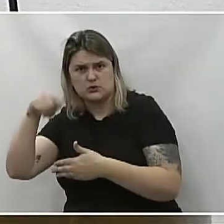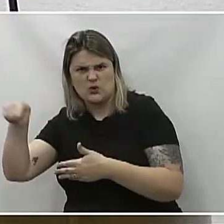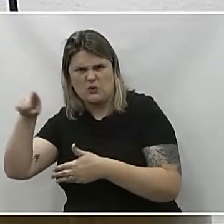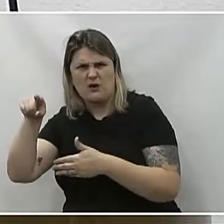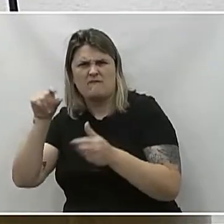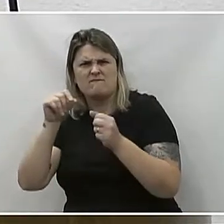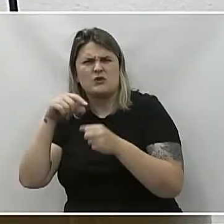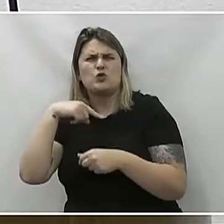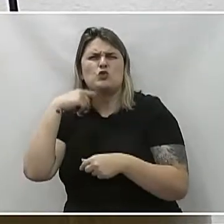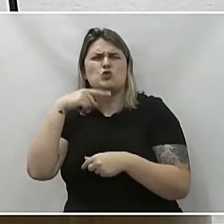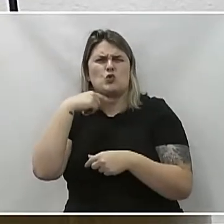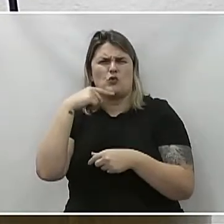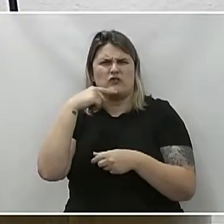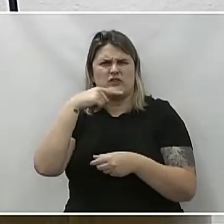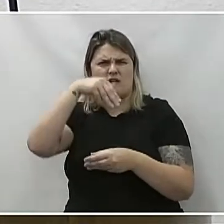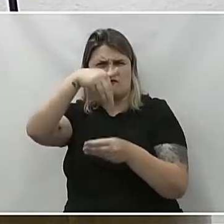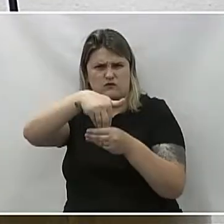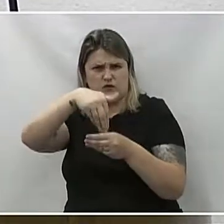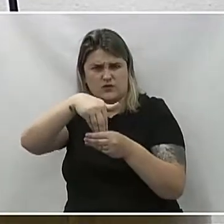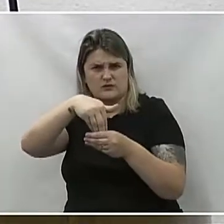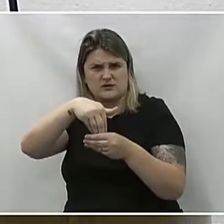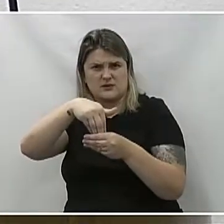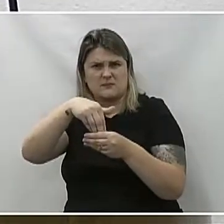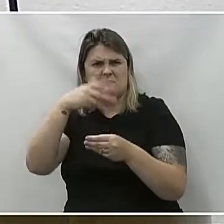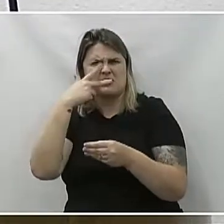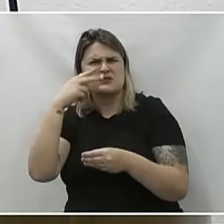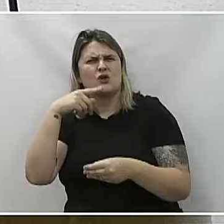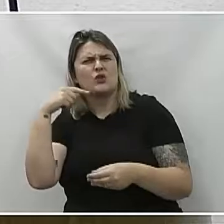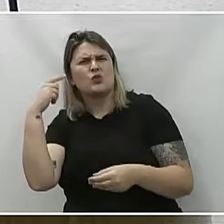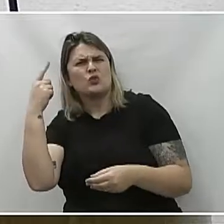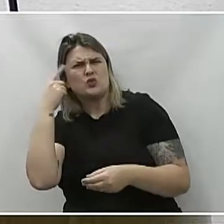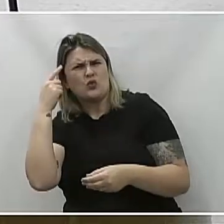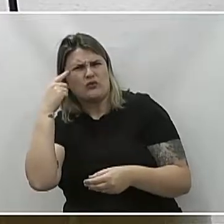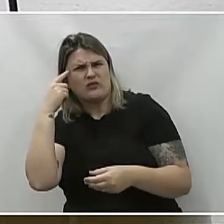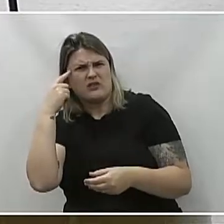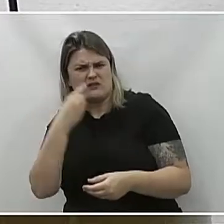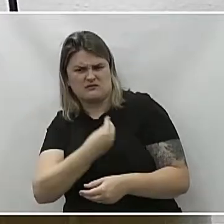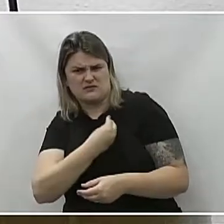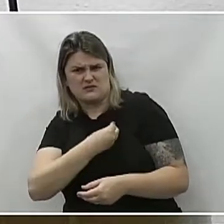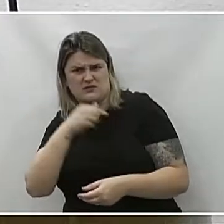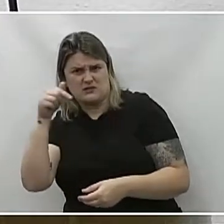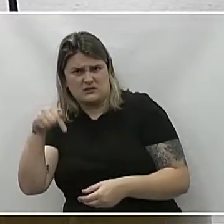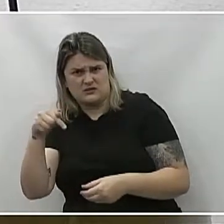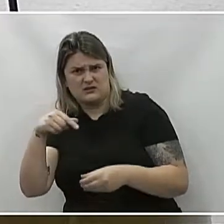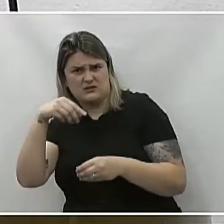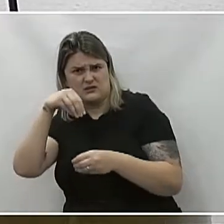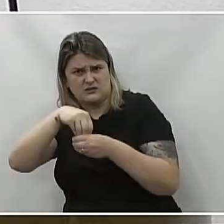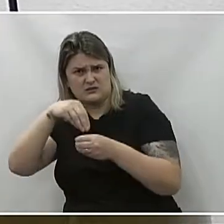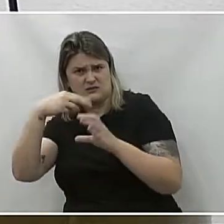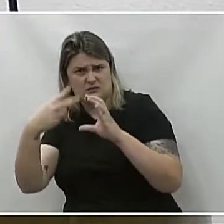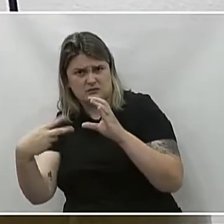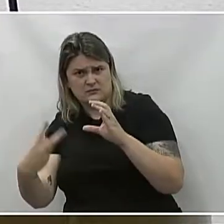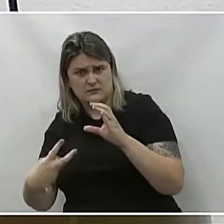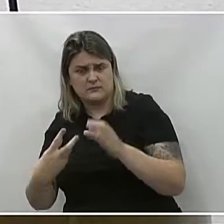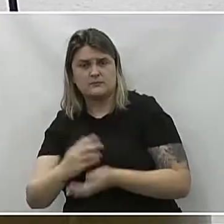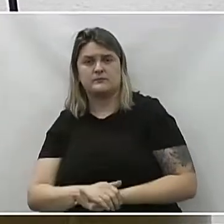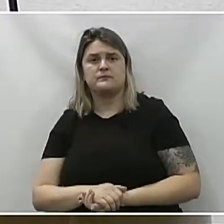processo eleitoral, coloque em xeque a nossa permanência aqui dentro.